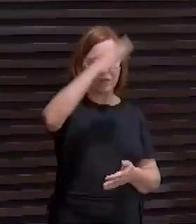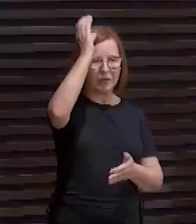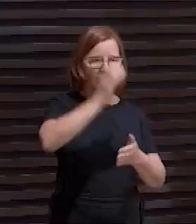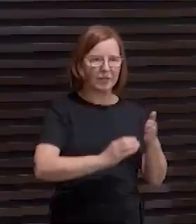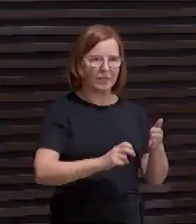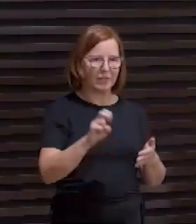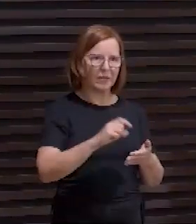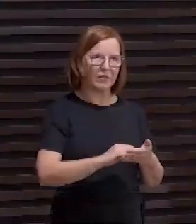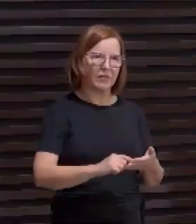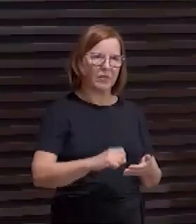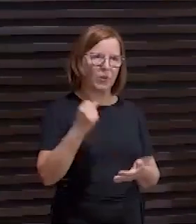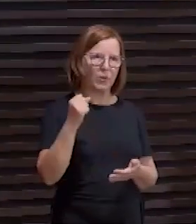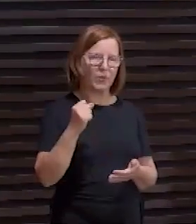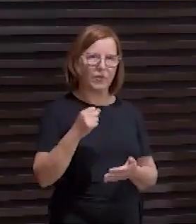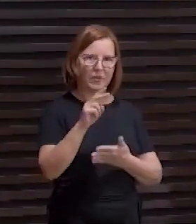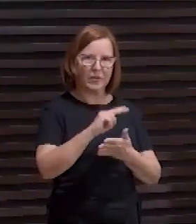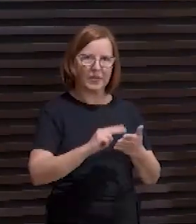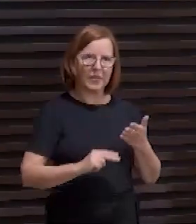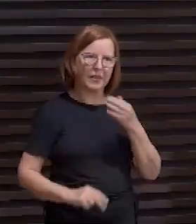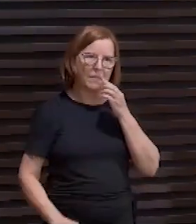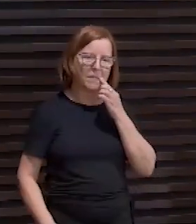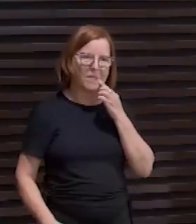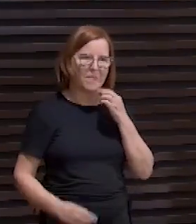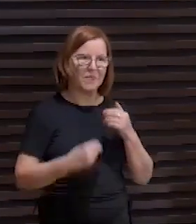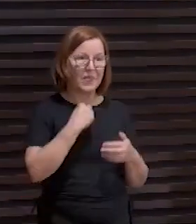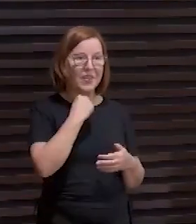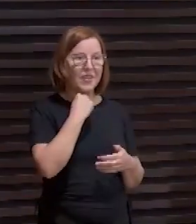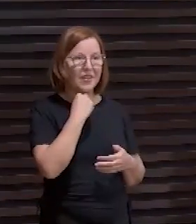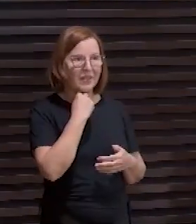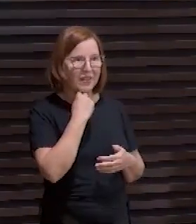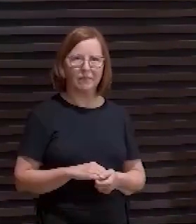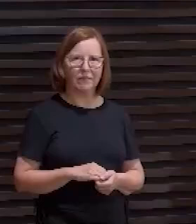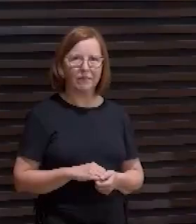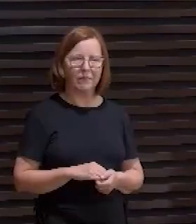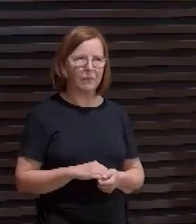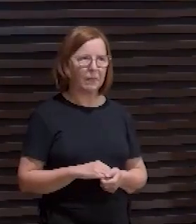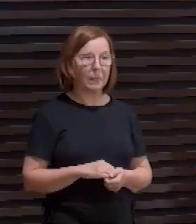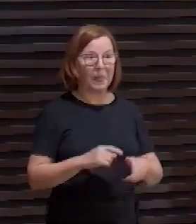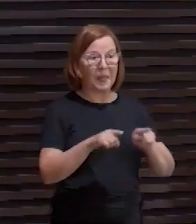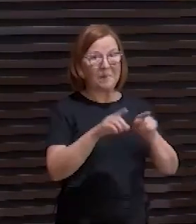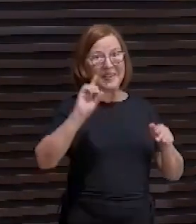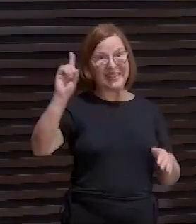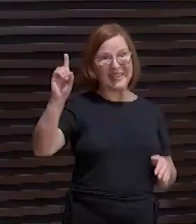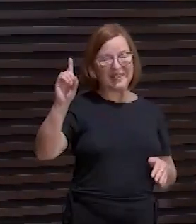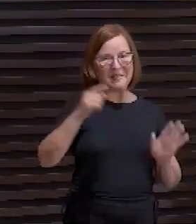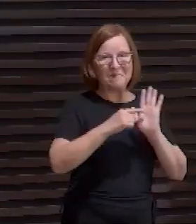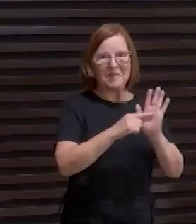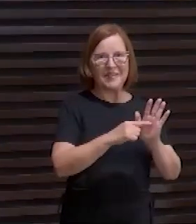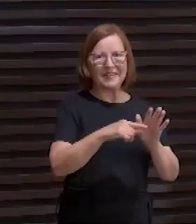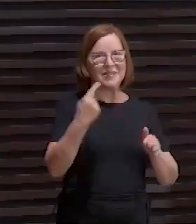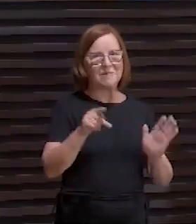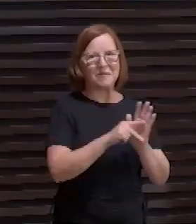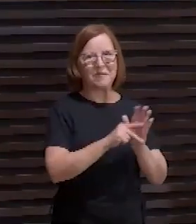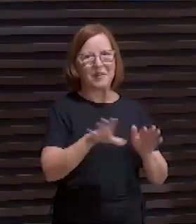Nós faremos essa leitura em voz alta, como igreja. Mas Deus prova o